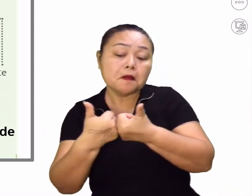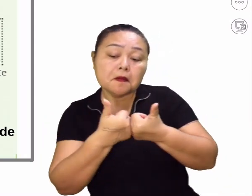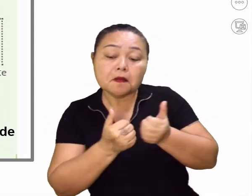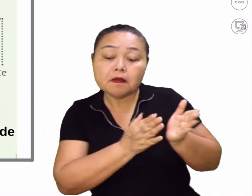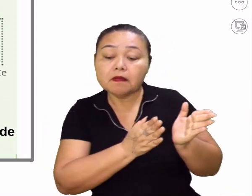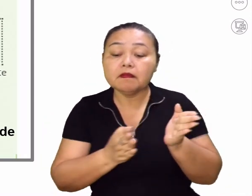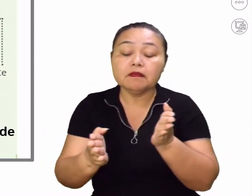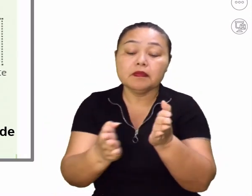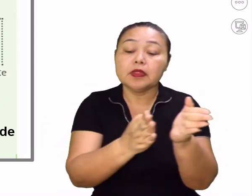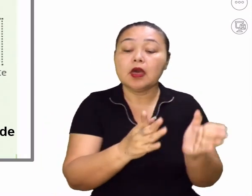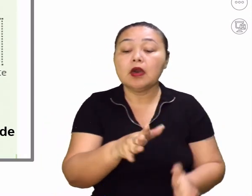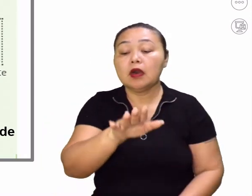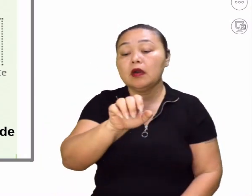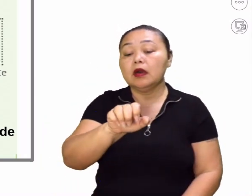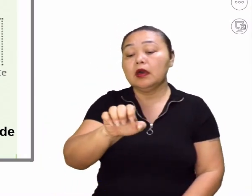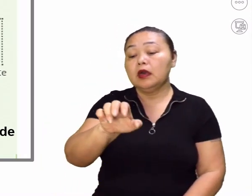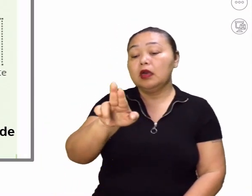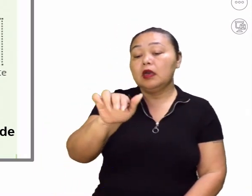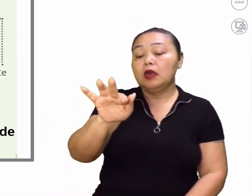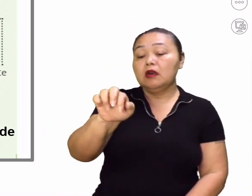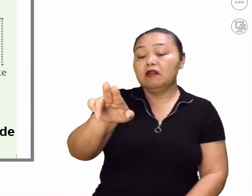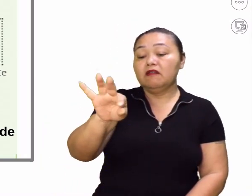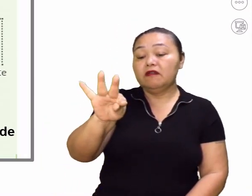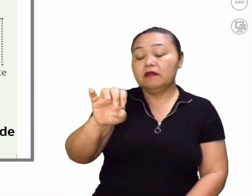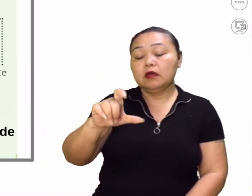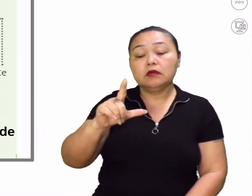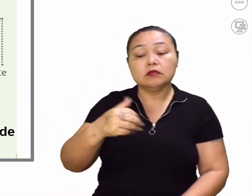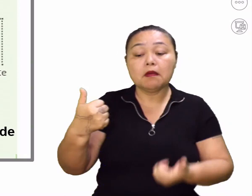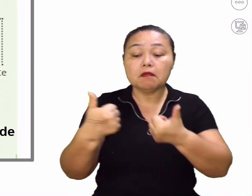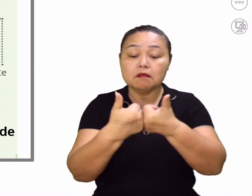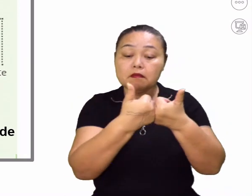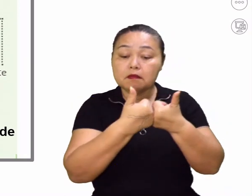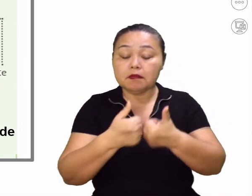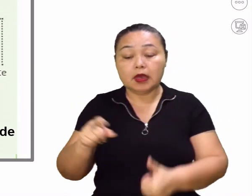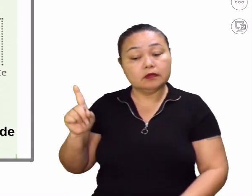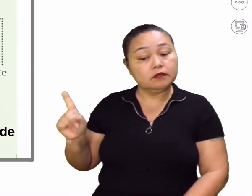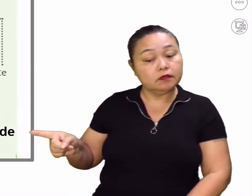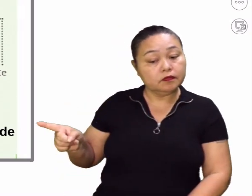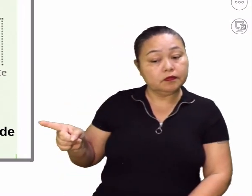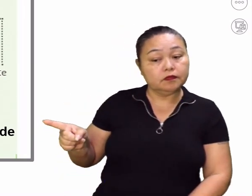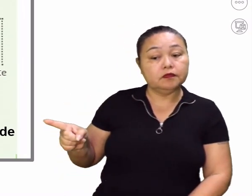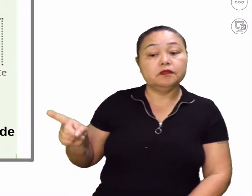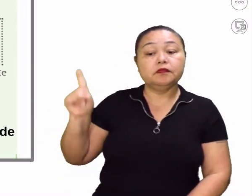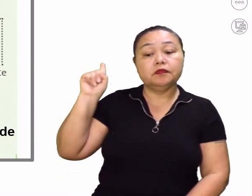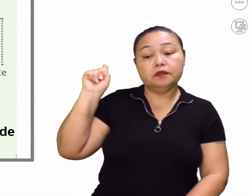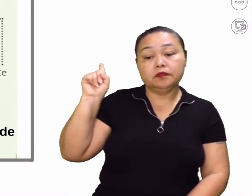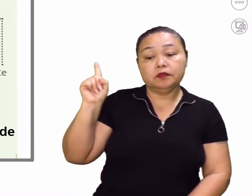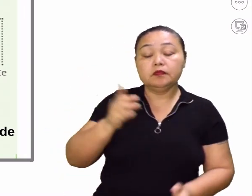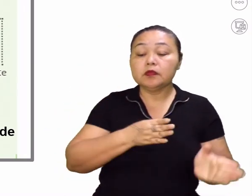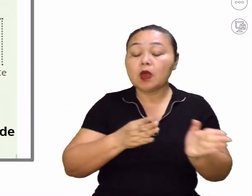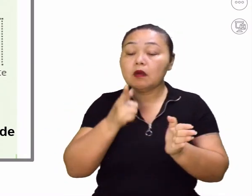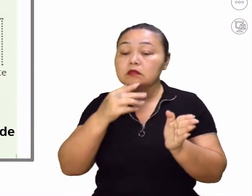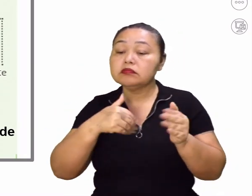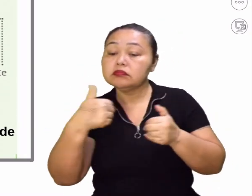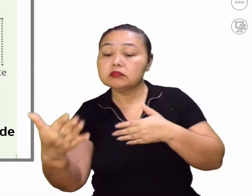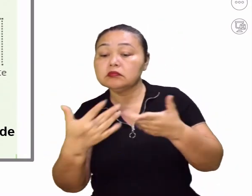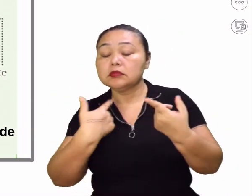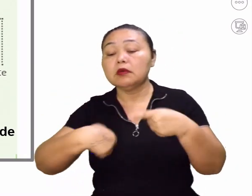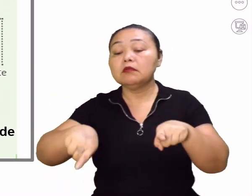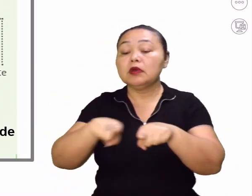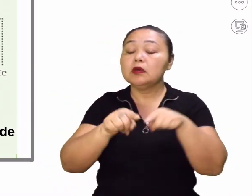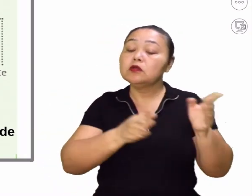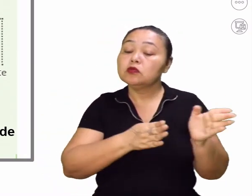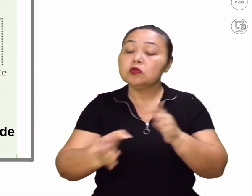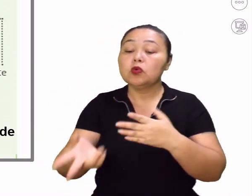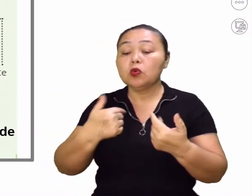rio Eufrates, esse mapa que foi ali na região que o professor Jorge está falando da Babilônia, rio Eufrates, e ali a gente também tem o rio Tigre.